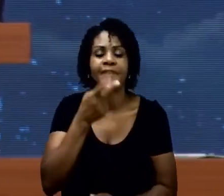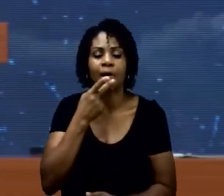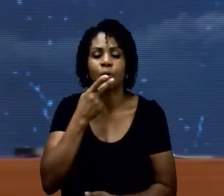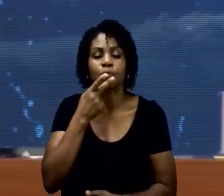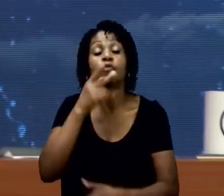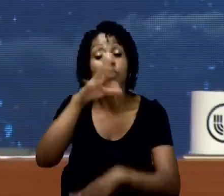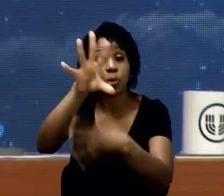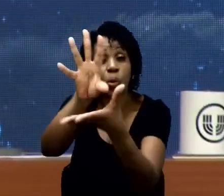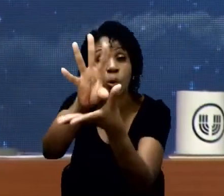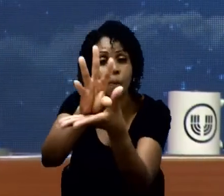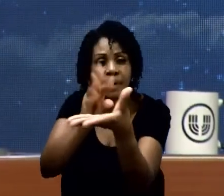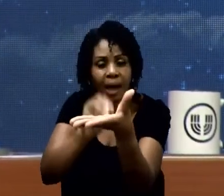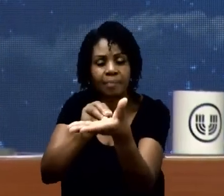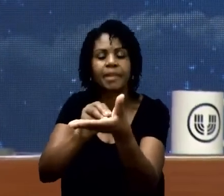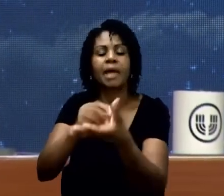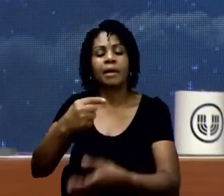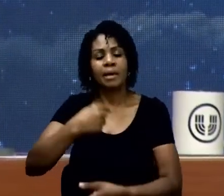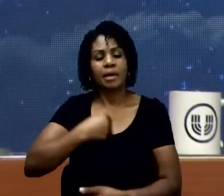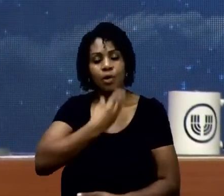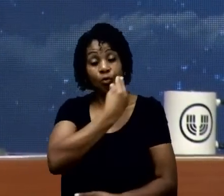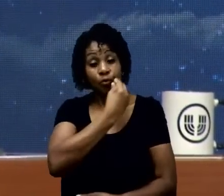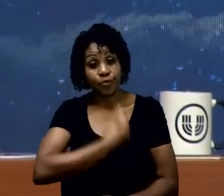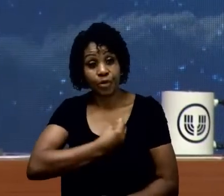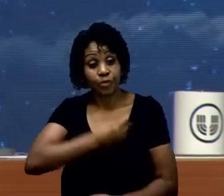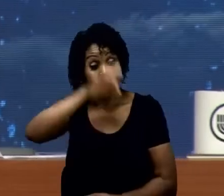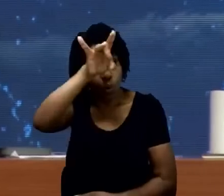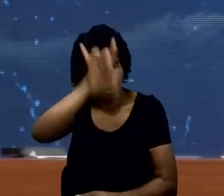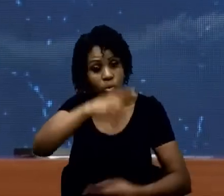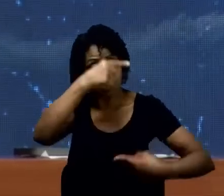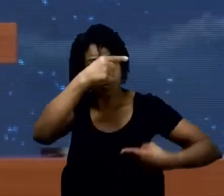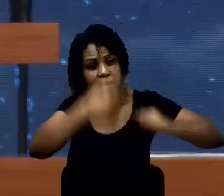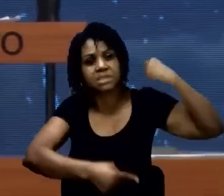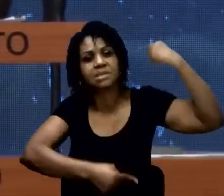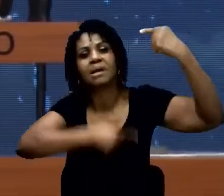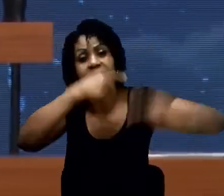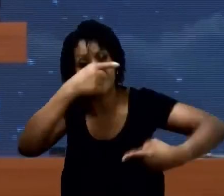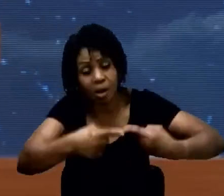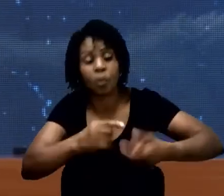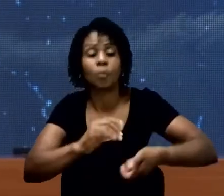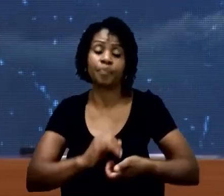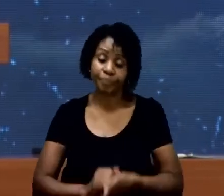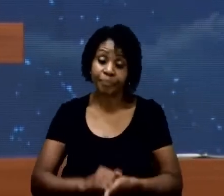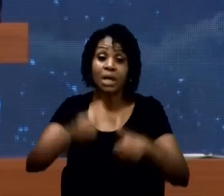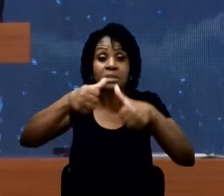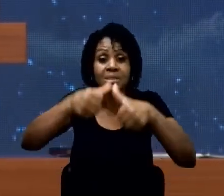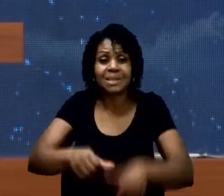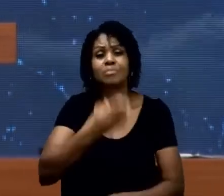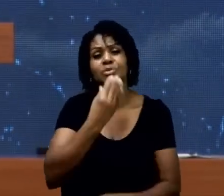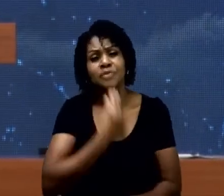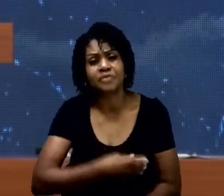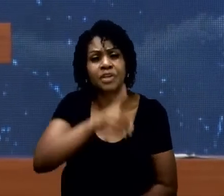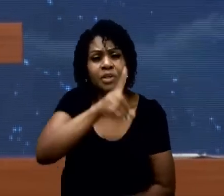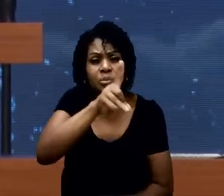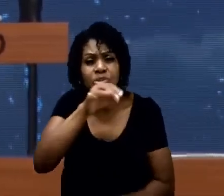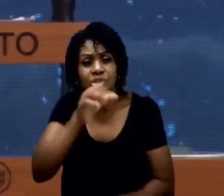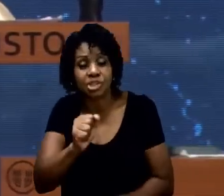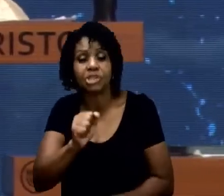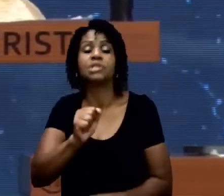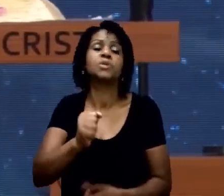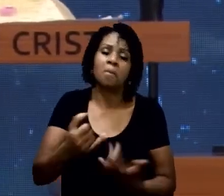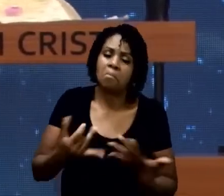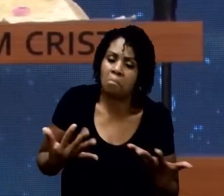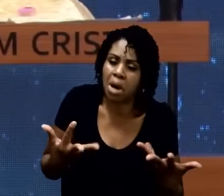estou na última geração. Você está vivendo dias fantásticos. Onde todo mundo quer